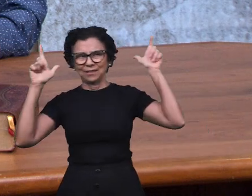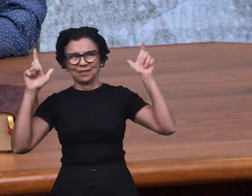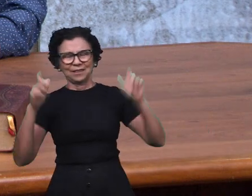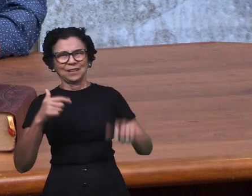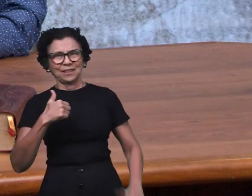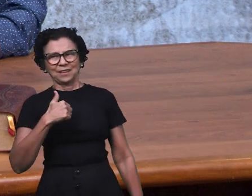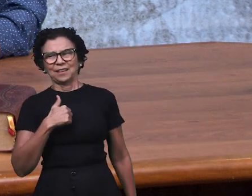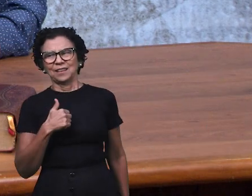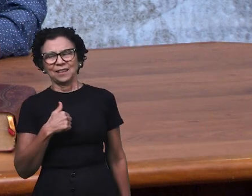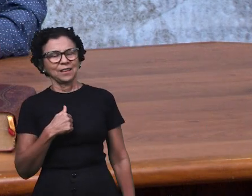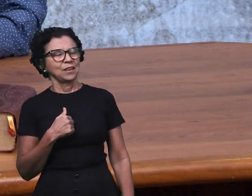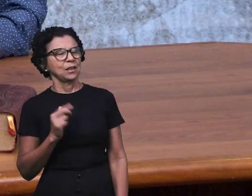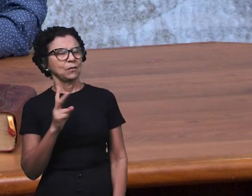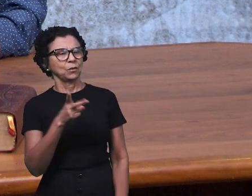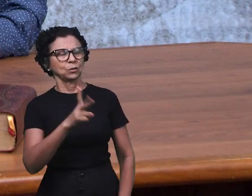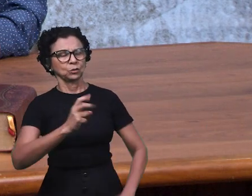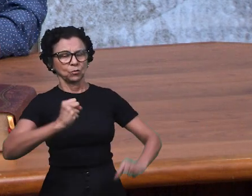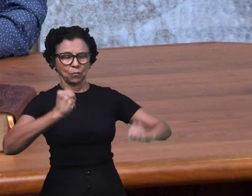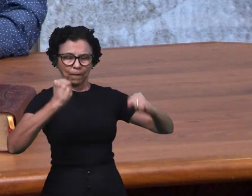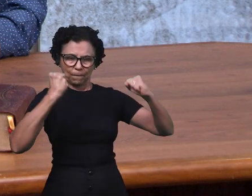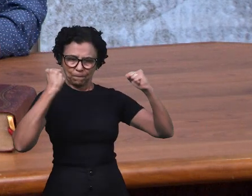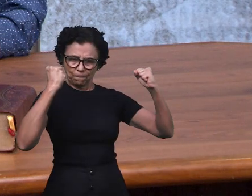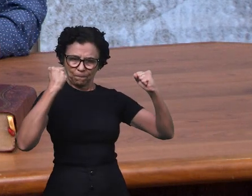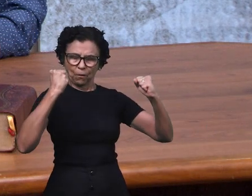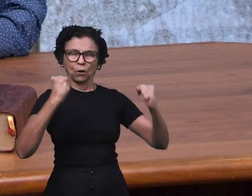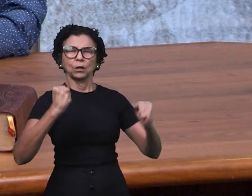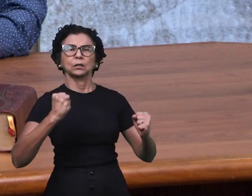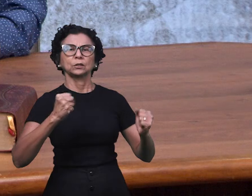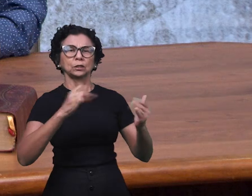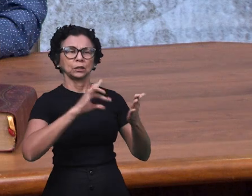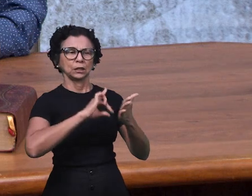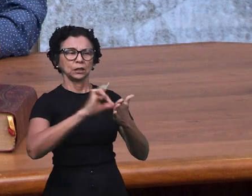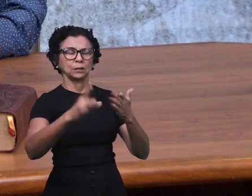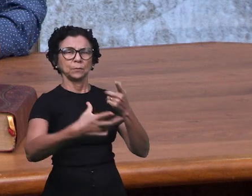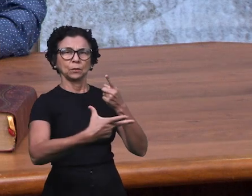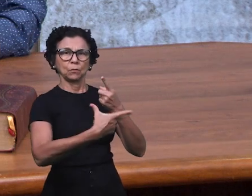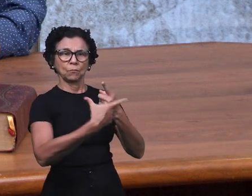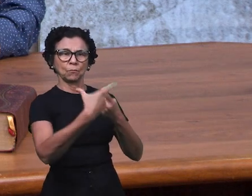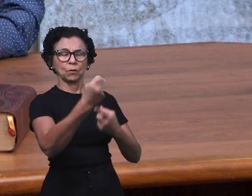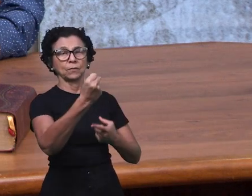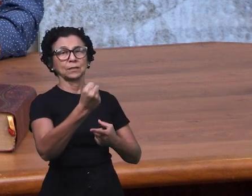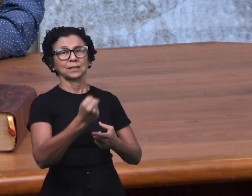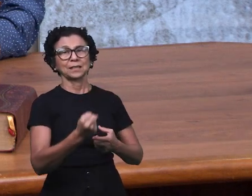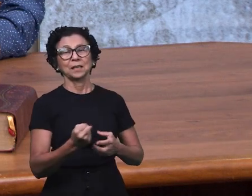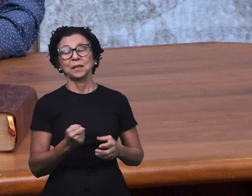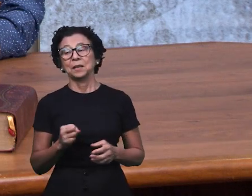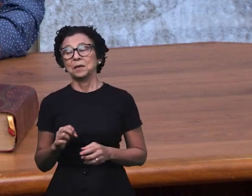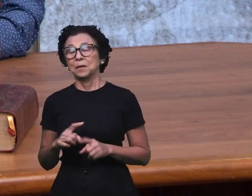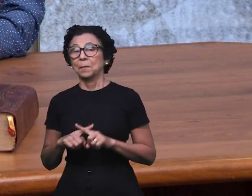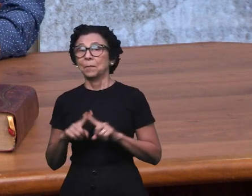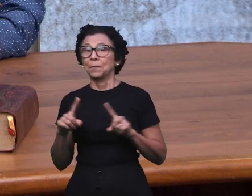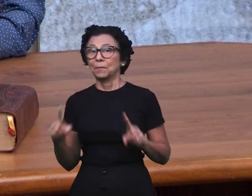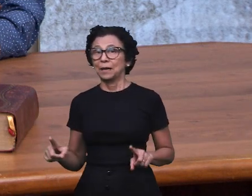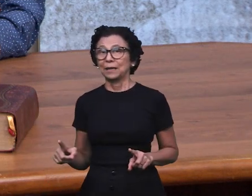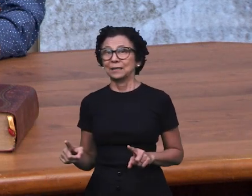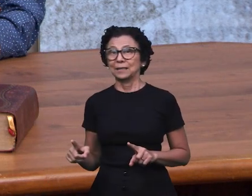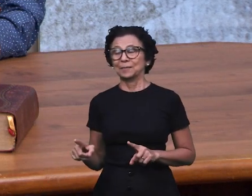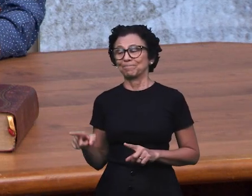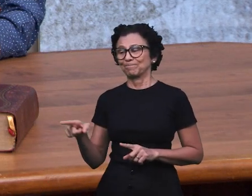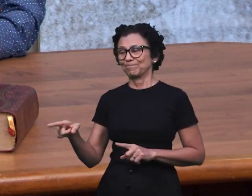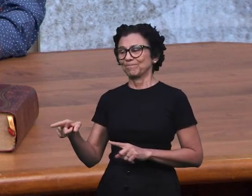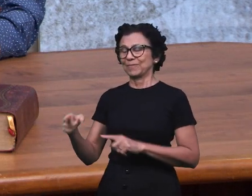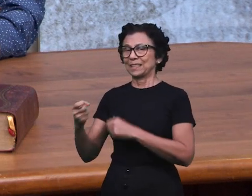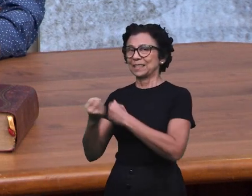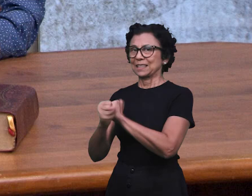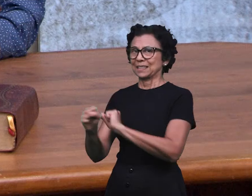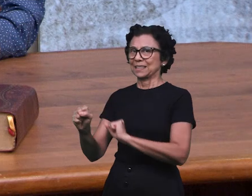me livrarei, porque ele não sabia que já o Senhor se tinha retirado dele. Então os